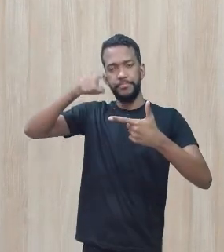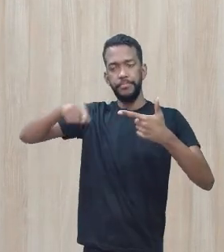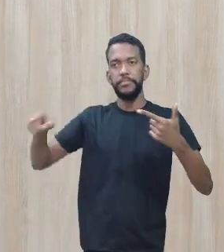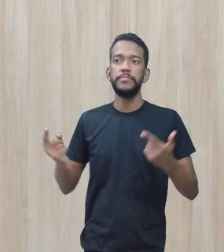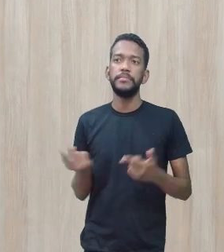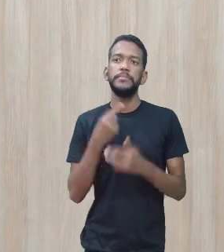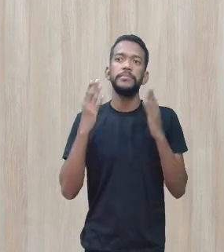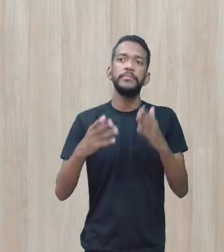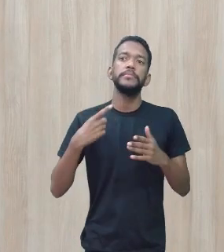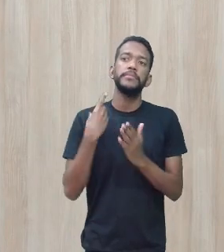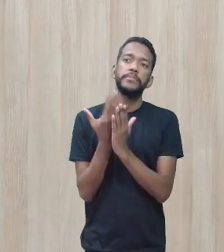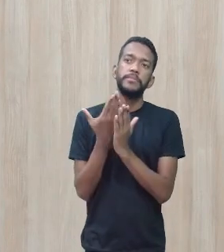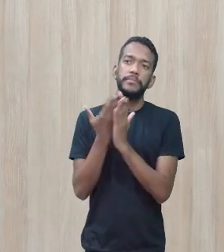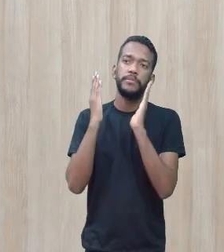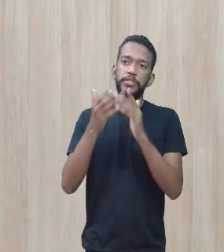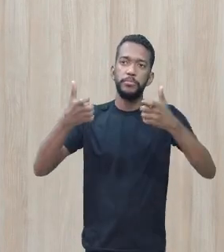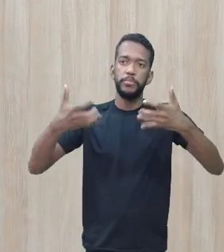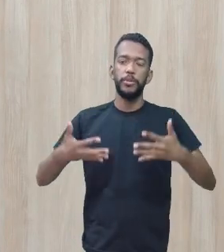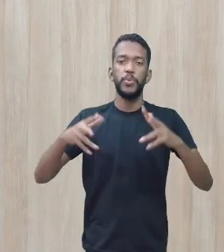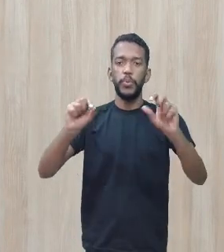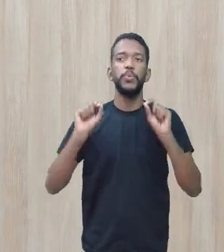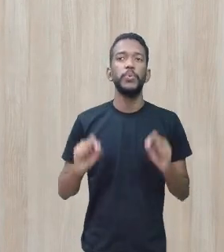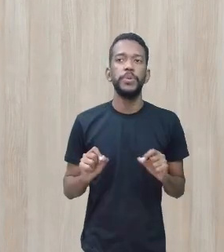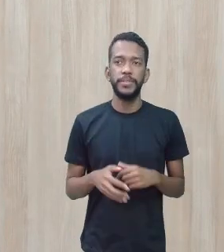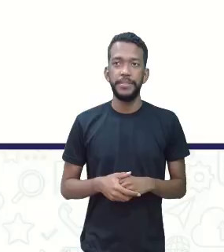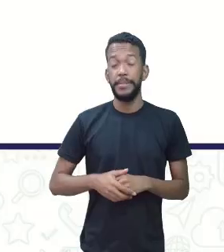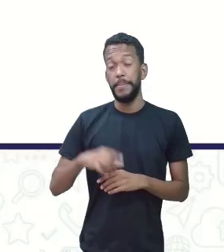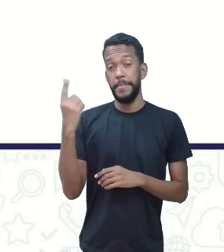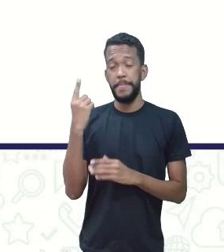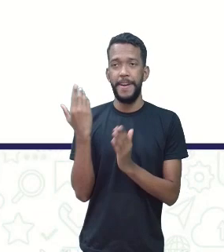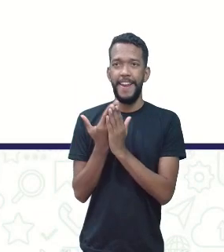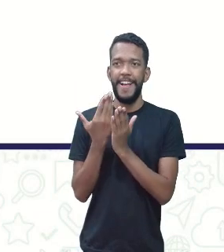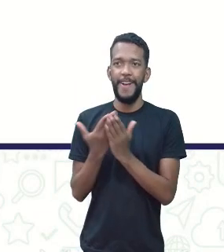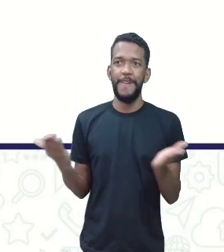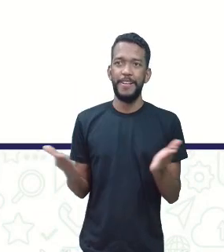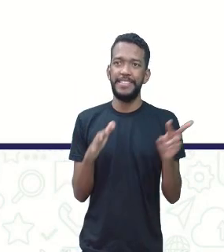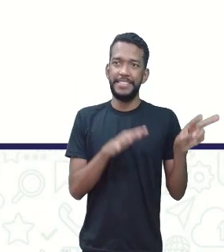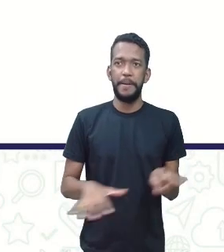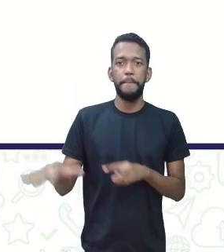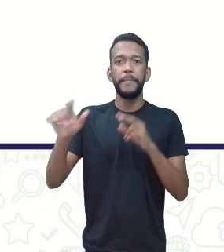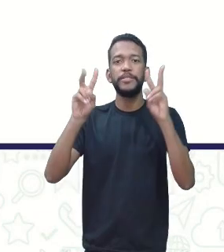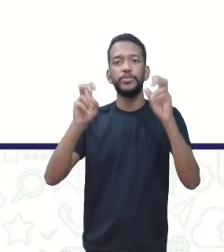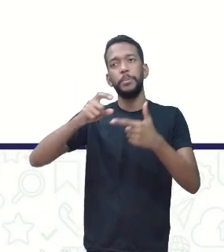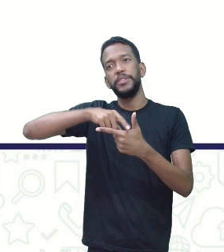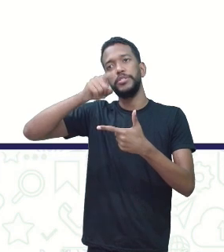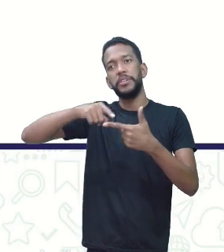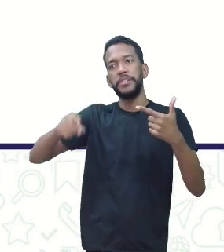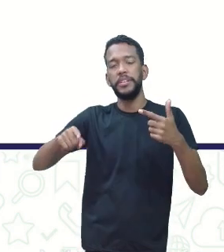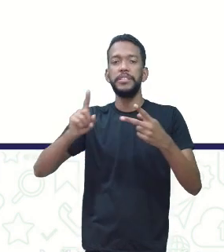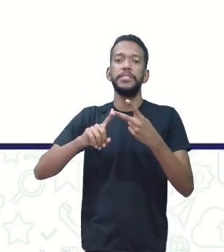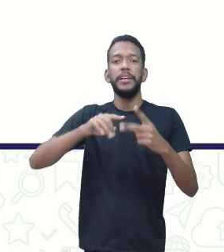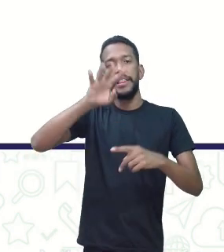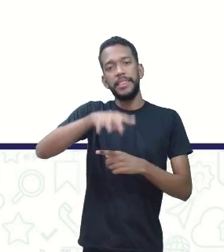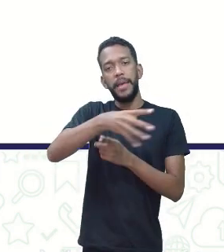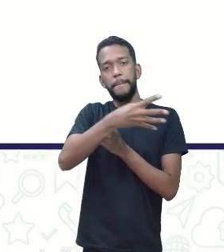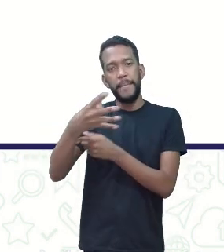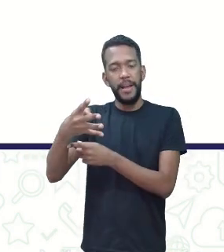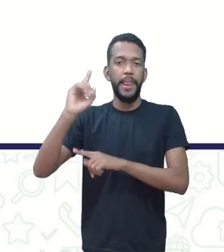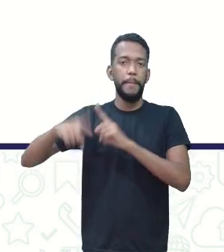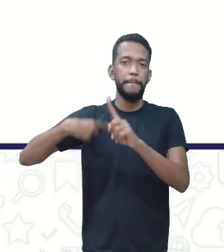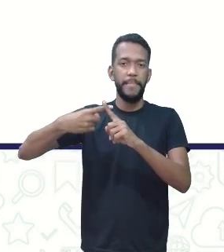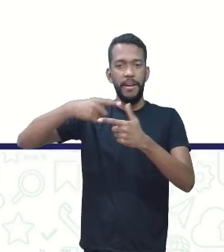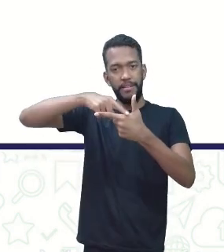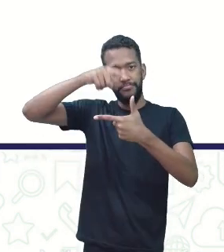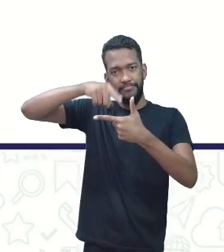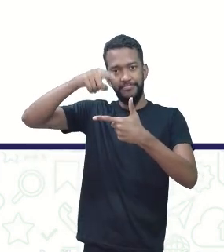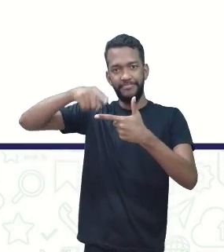para estudar um pouquinho essa introdução. A gente viu na primeira aula dessa semana a parte de estatísticas, através das tabelas e